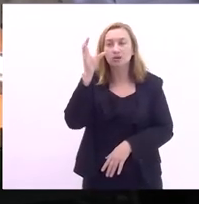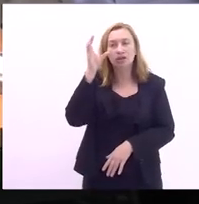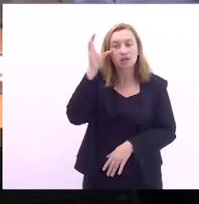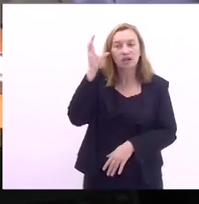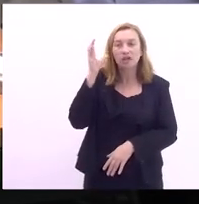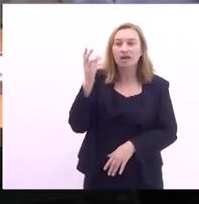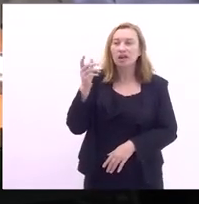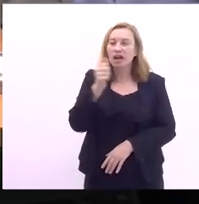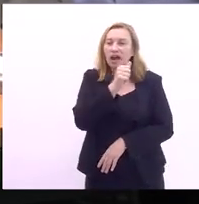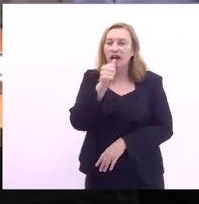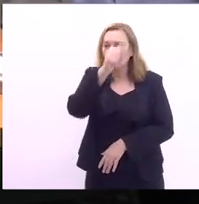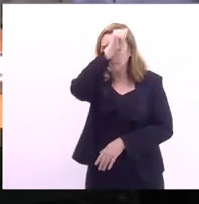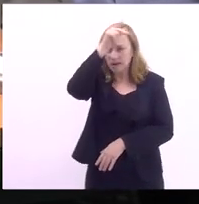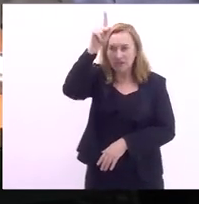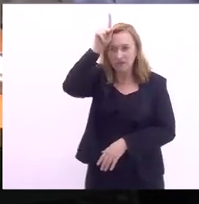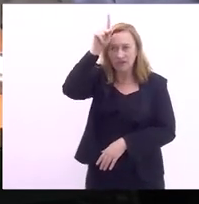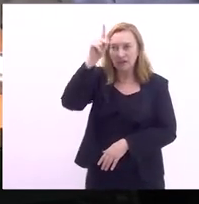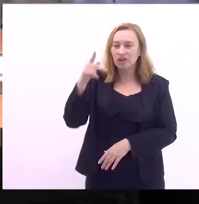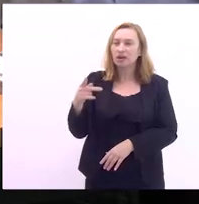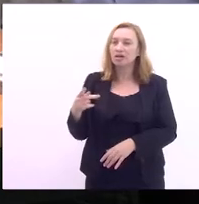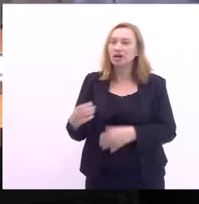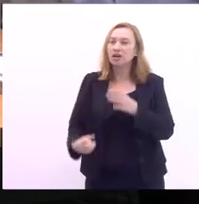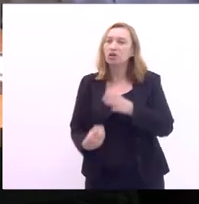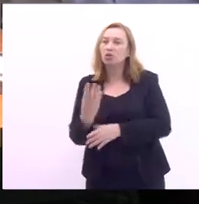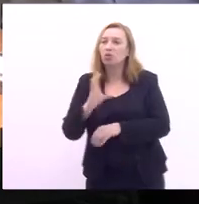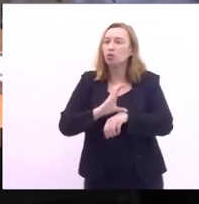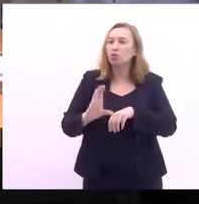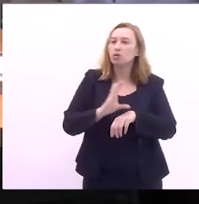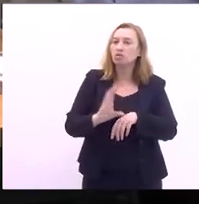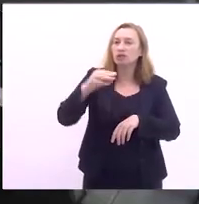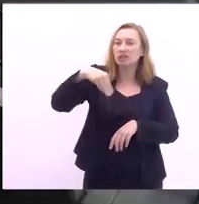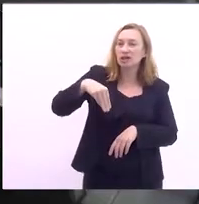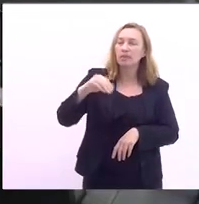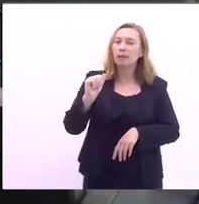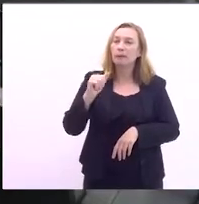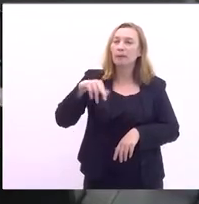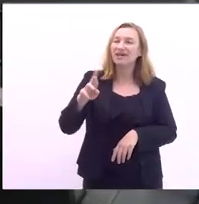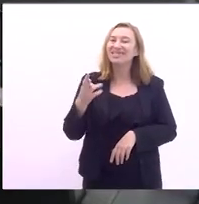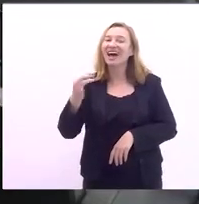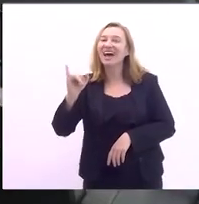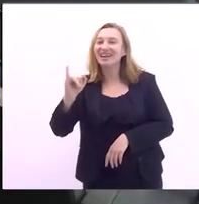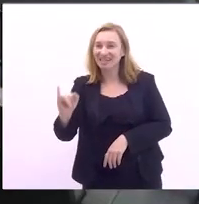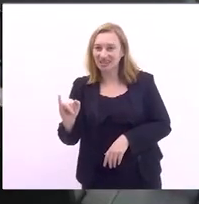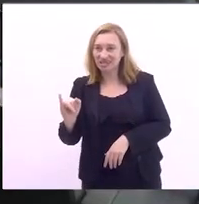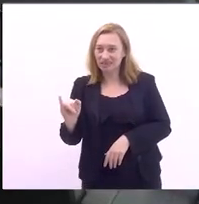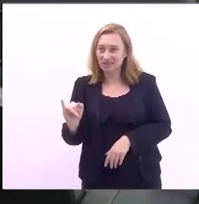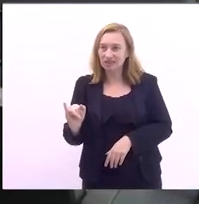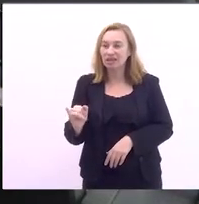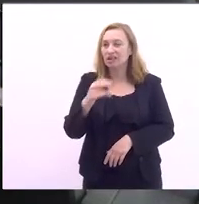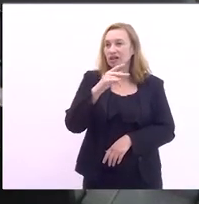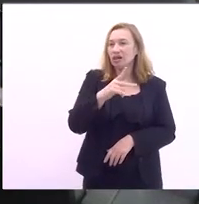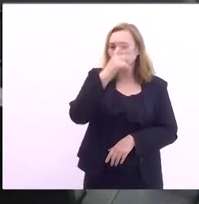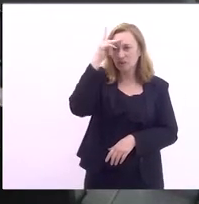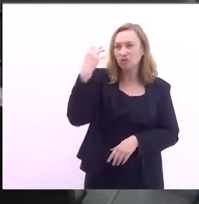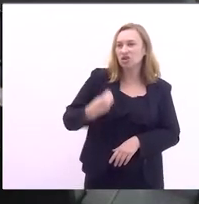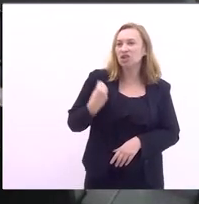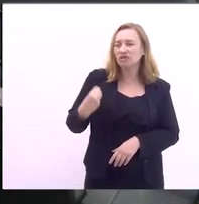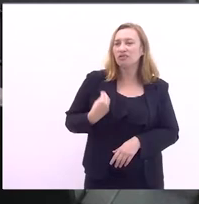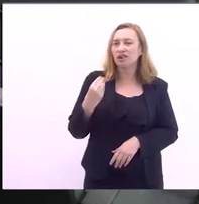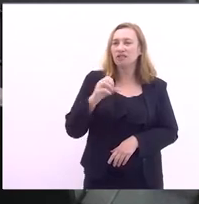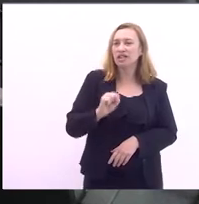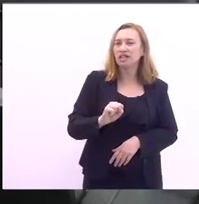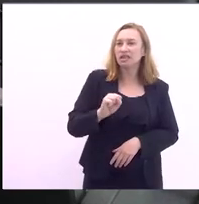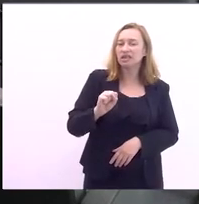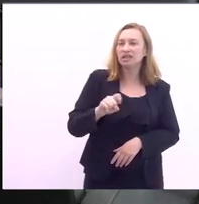época, criou curso de mandarim. Então, a população de São Gonçalo, de São João da Barra, tinha que aprender a